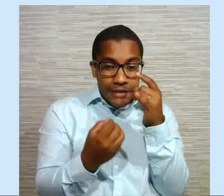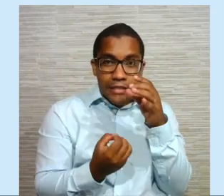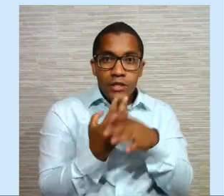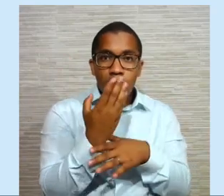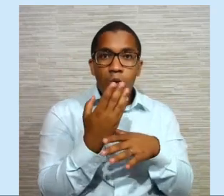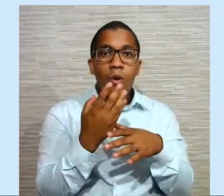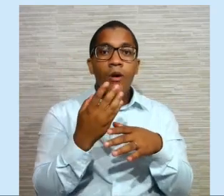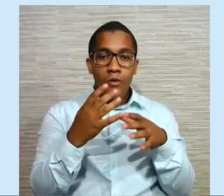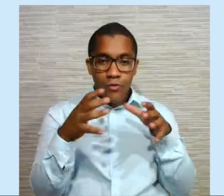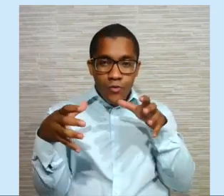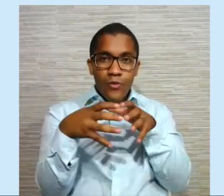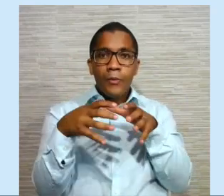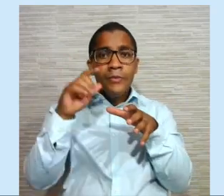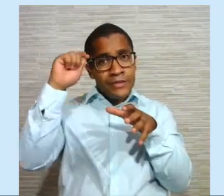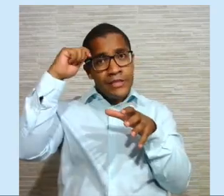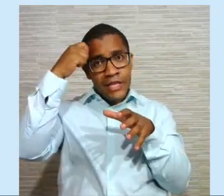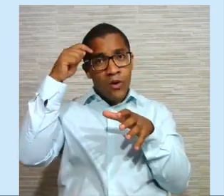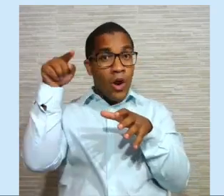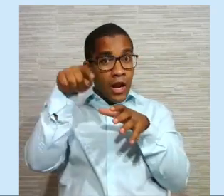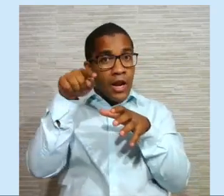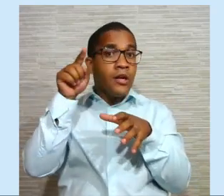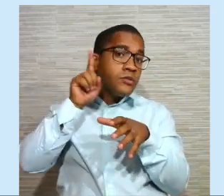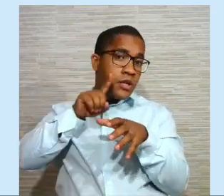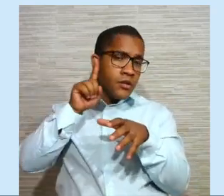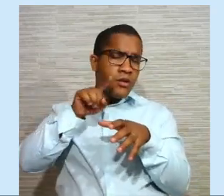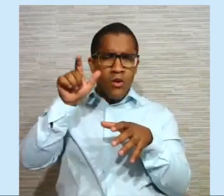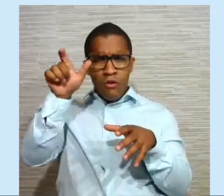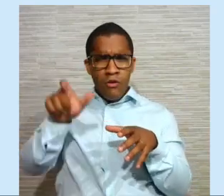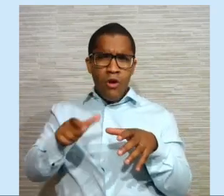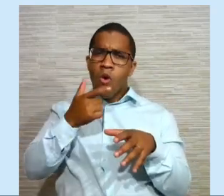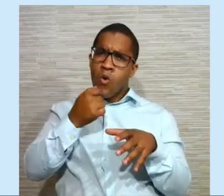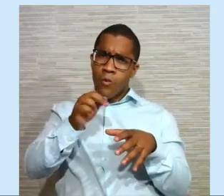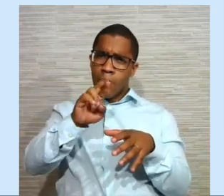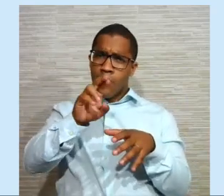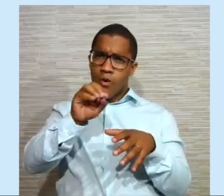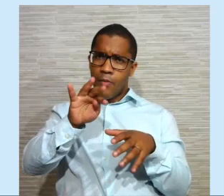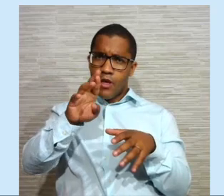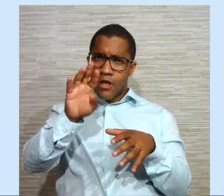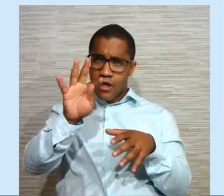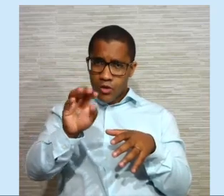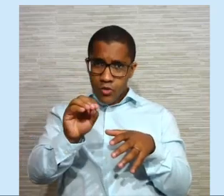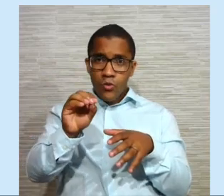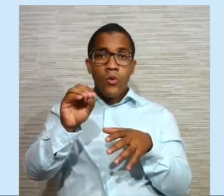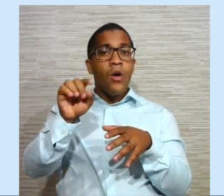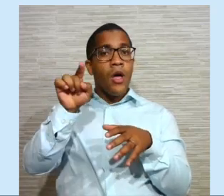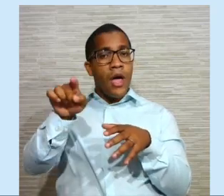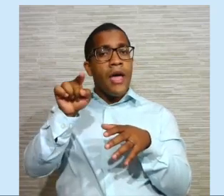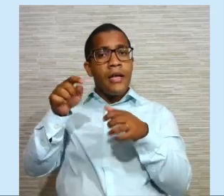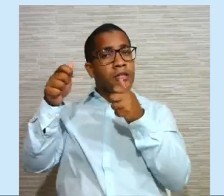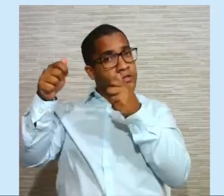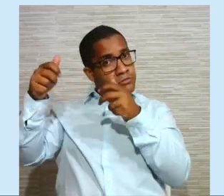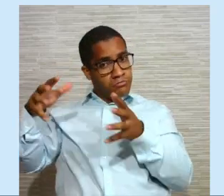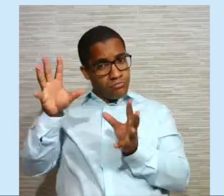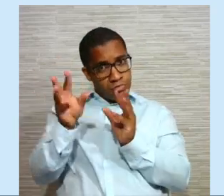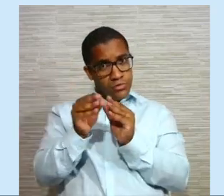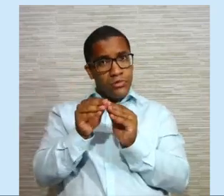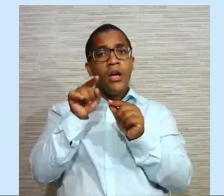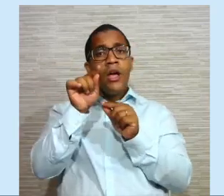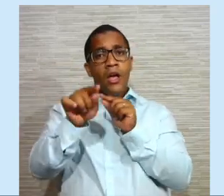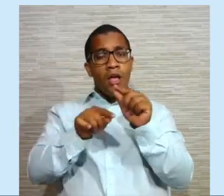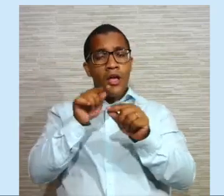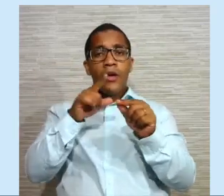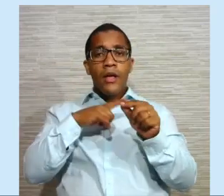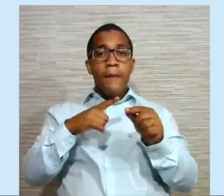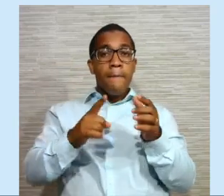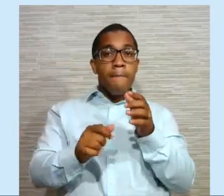os negros lá nos Estados Unidos, né? Segundo Roberto Mugiati, foi com o grito do primeiro escravo negro a pisar na América. Então esse grito